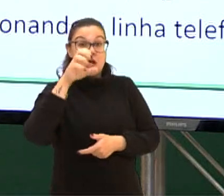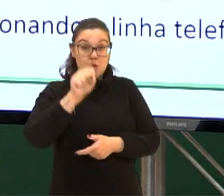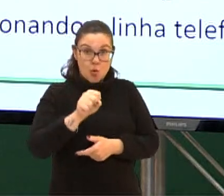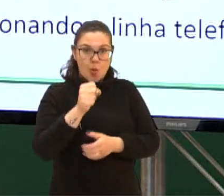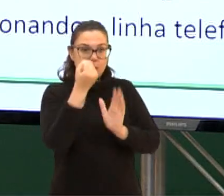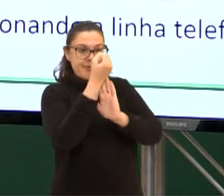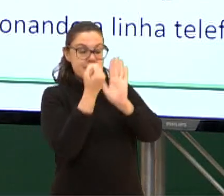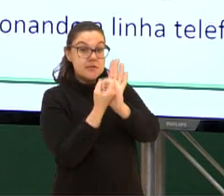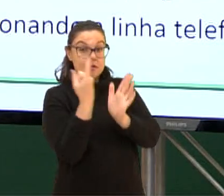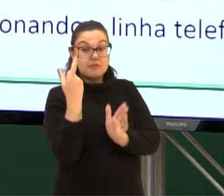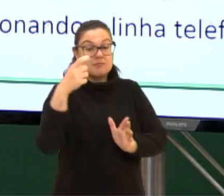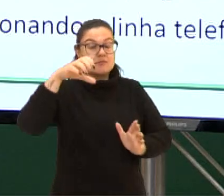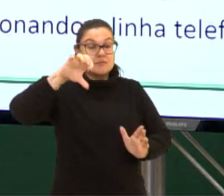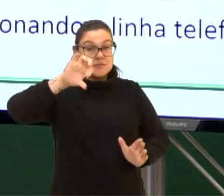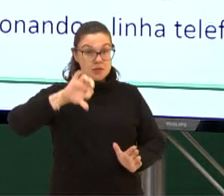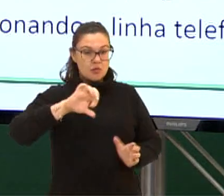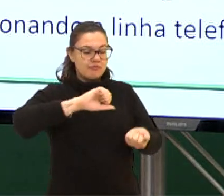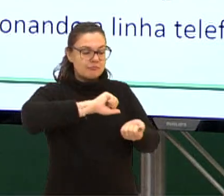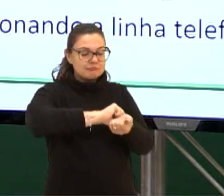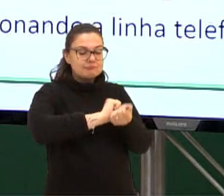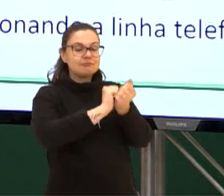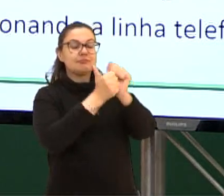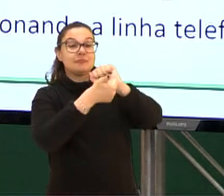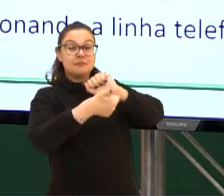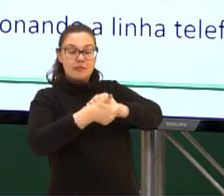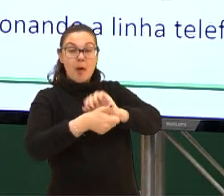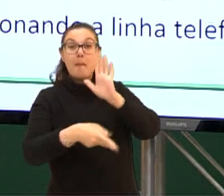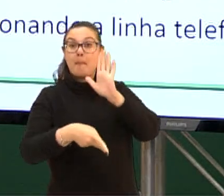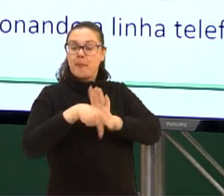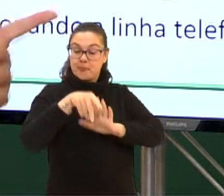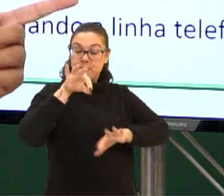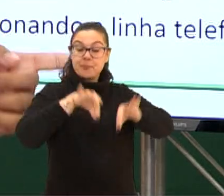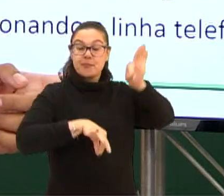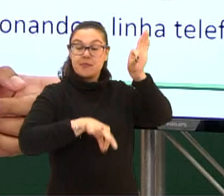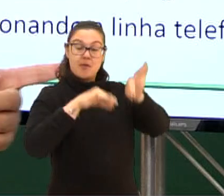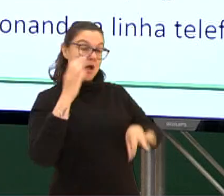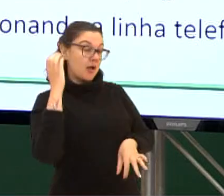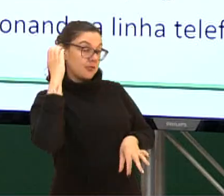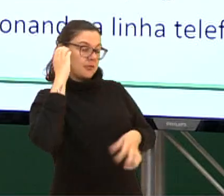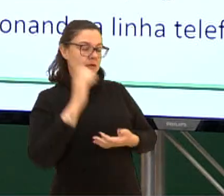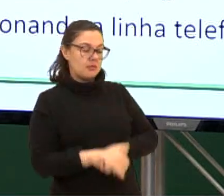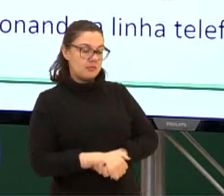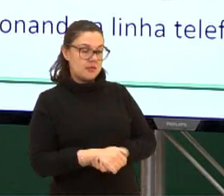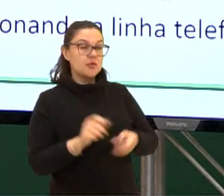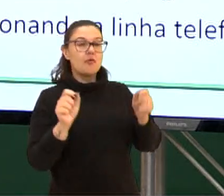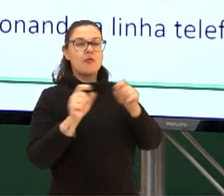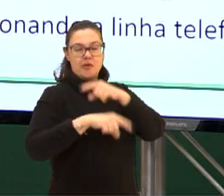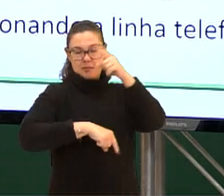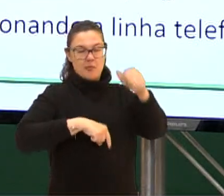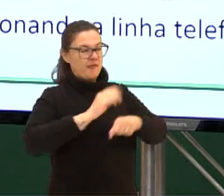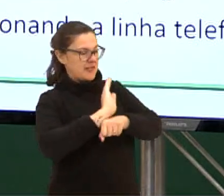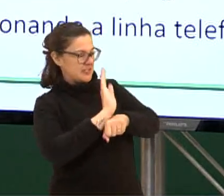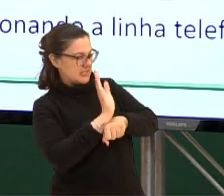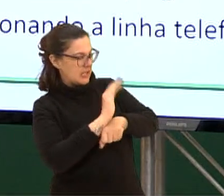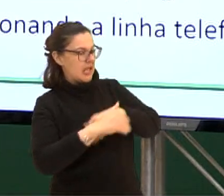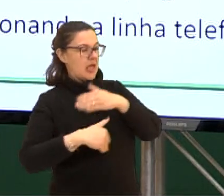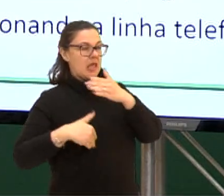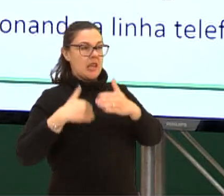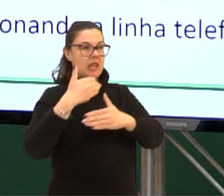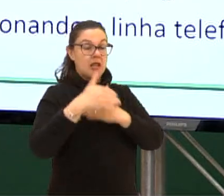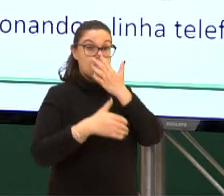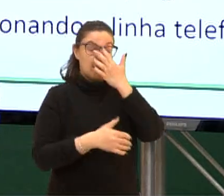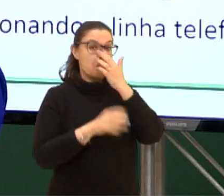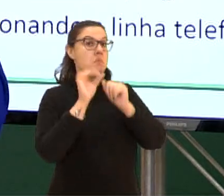1838, do século XIX, e adaptar ela para radioteatro. Inclusive, essa obra foi feita ao cinema com Tom Cruise, não sei o quê. É um filme